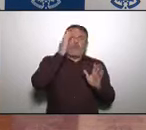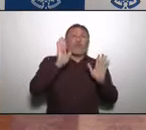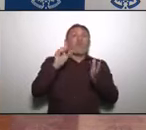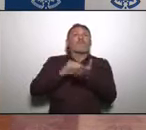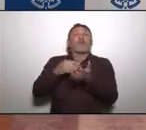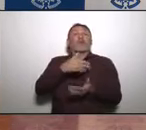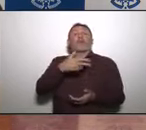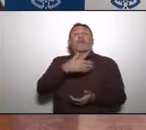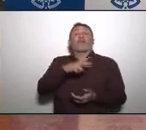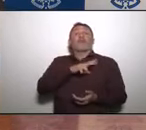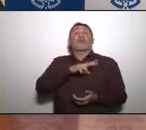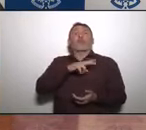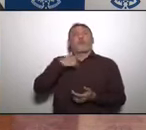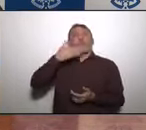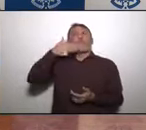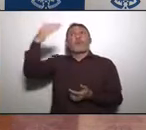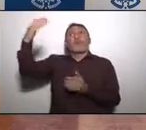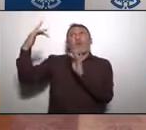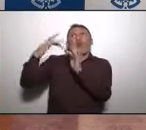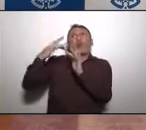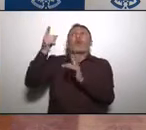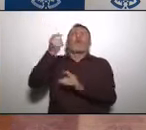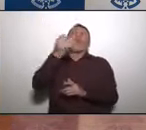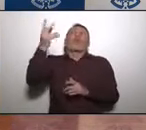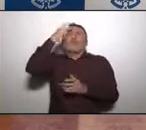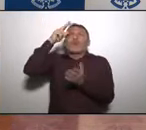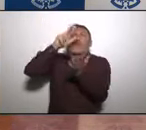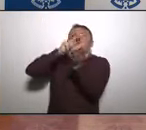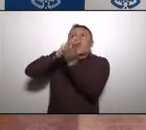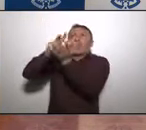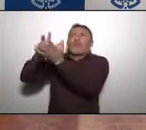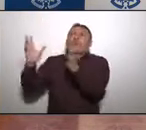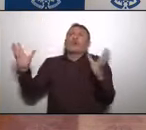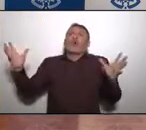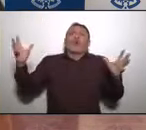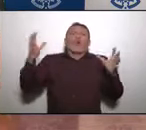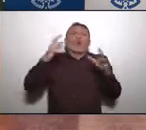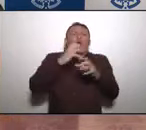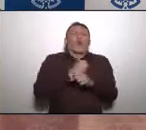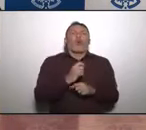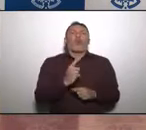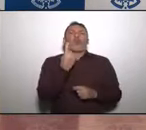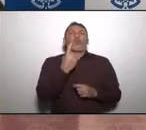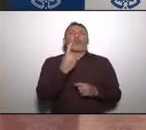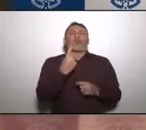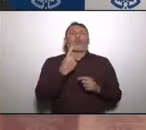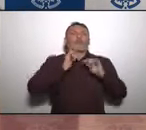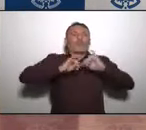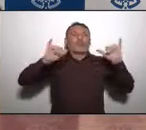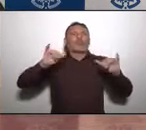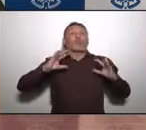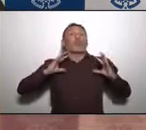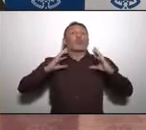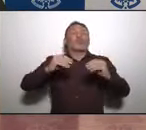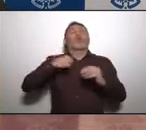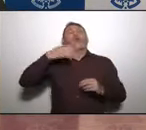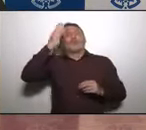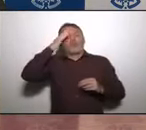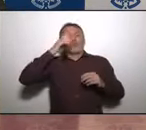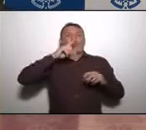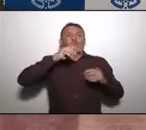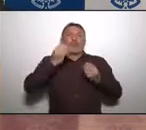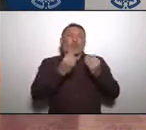hospitais privados, para a gente ter um número único de pessoas internadas, porque isso ajuda a gente a preparar a modelagem de previsão de número de